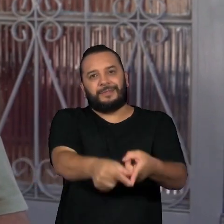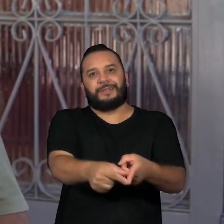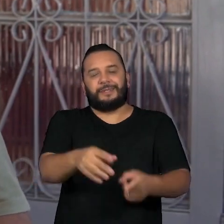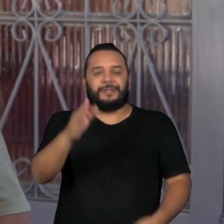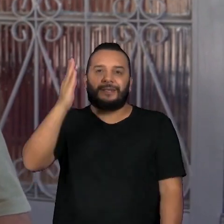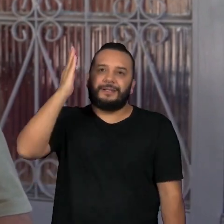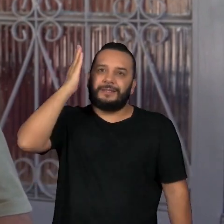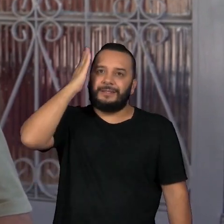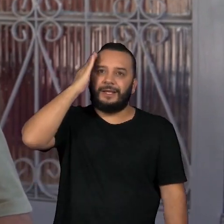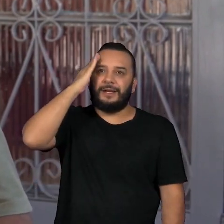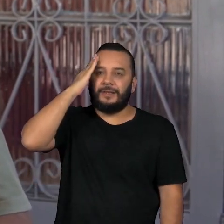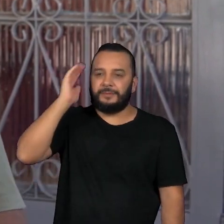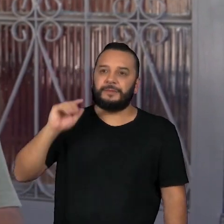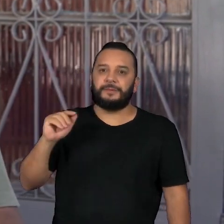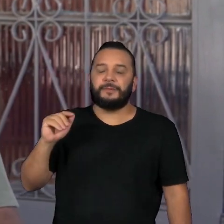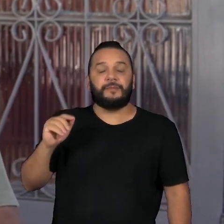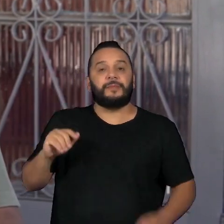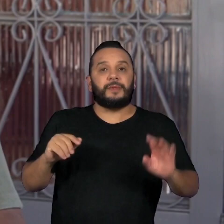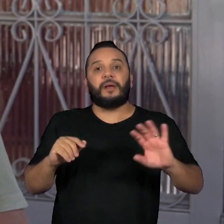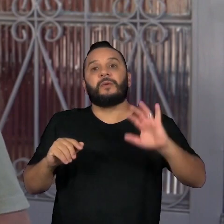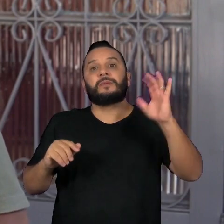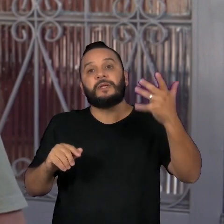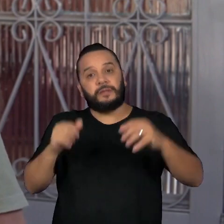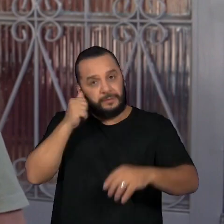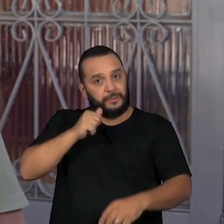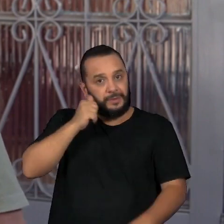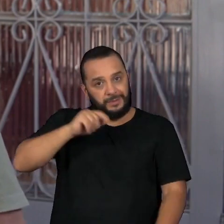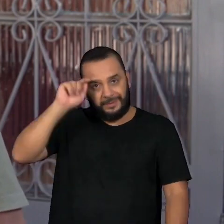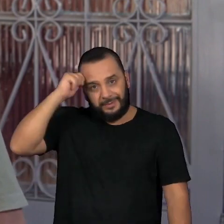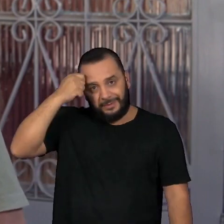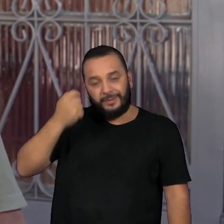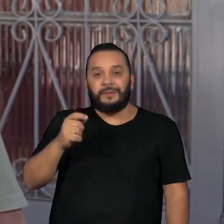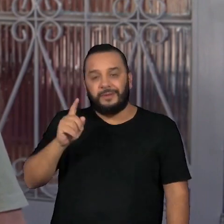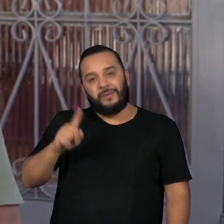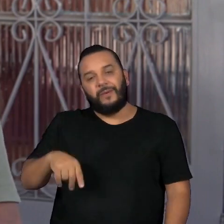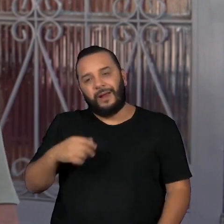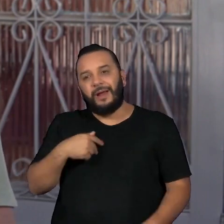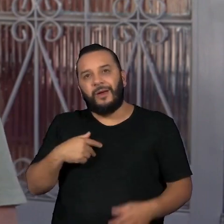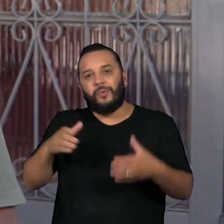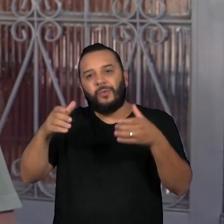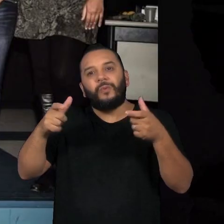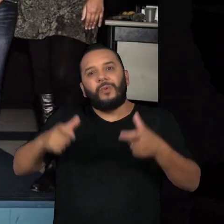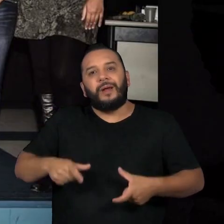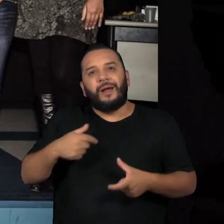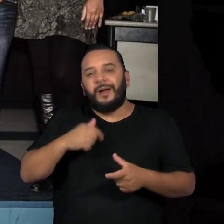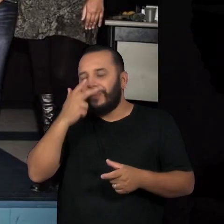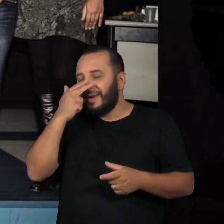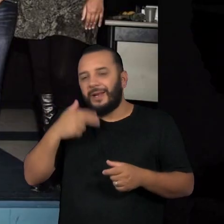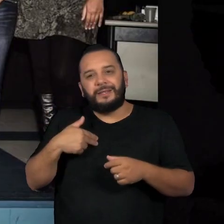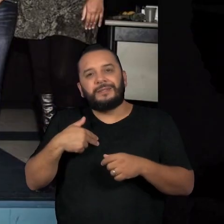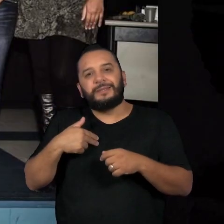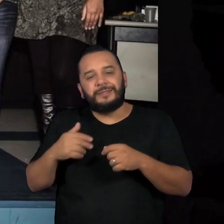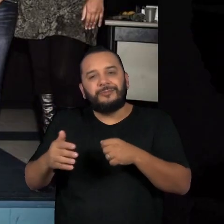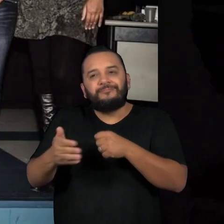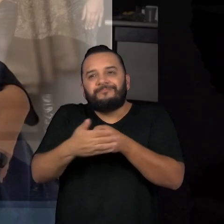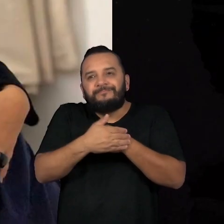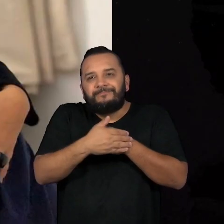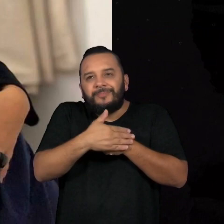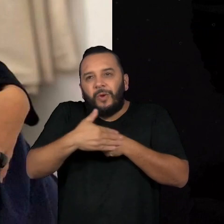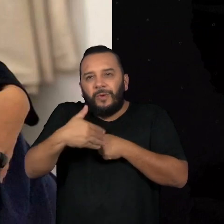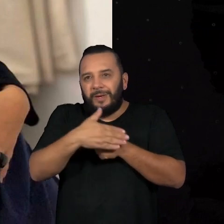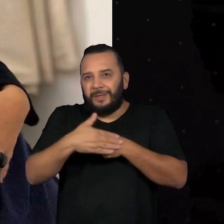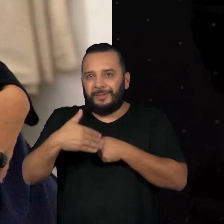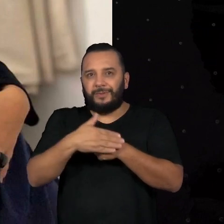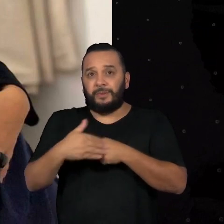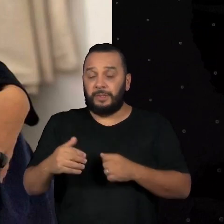também o que passa uma mulher negra. Então é um ambiente acolhedor também nesse sentido. Enquanto a conquista foi individual, a